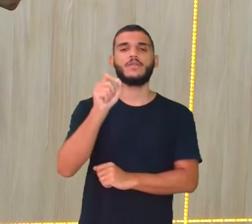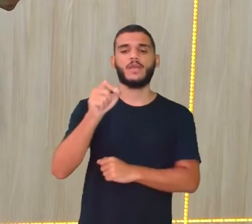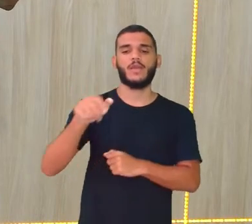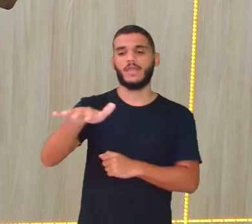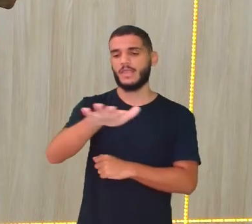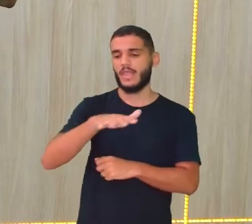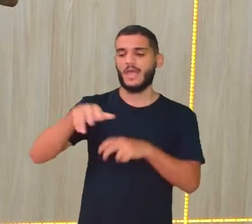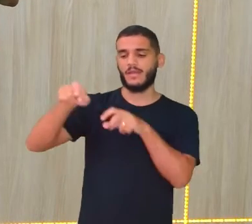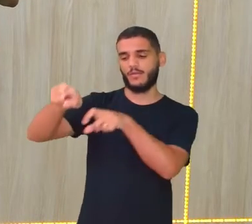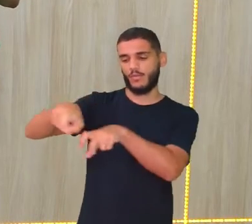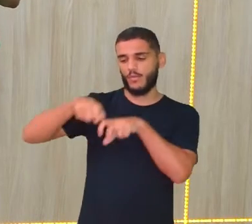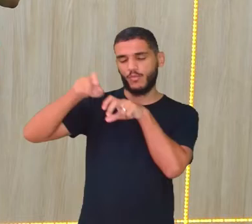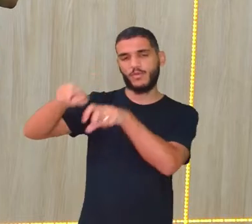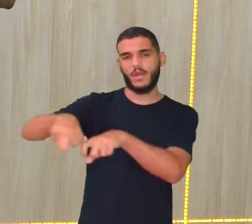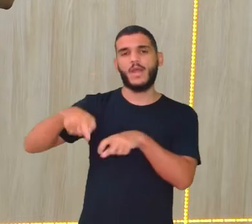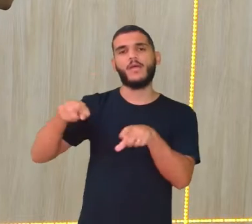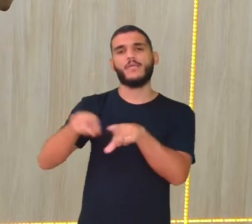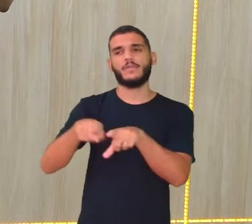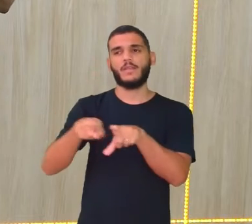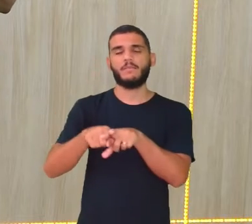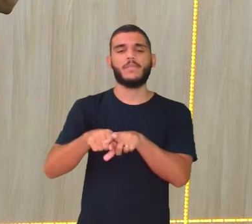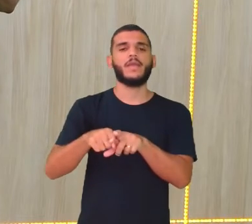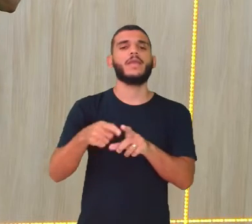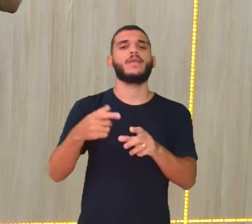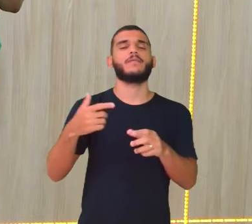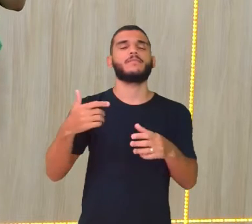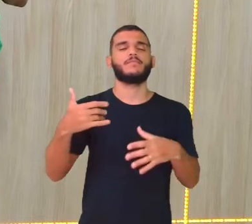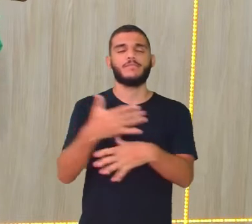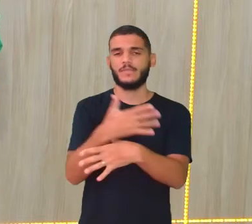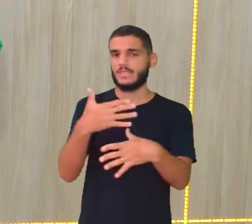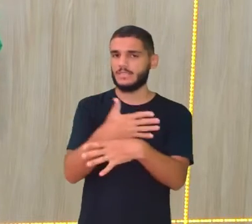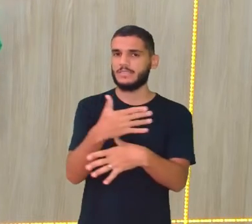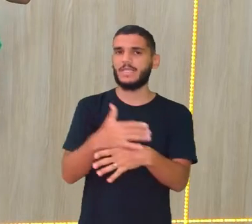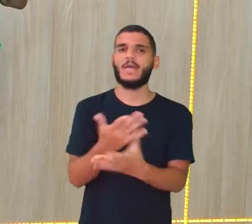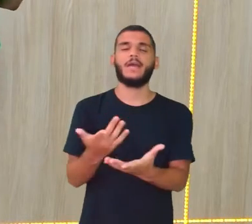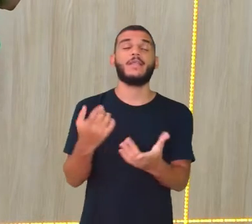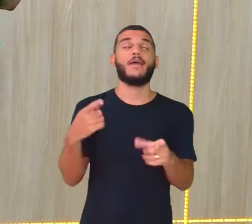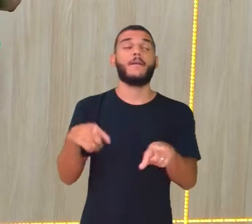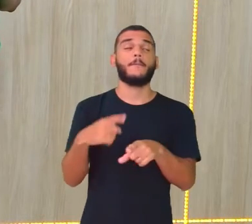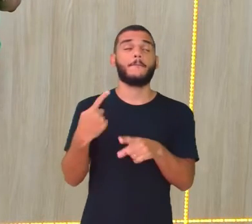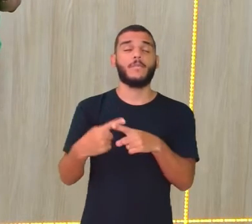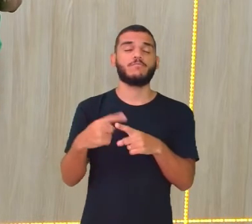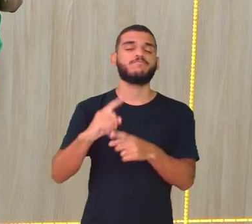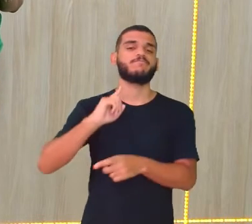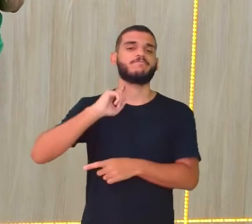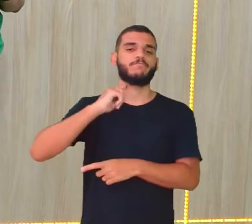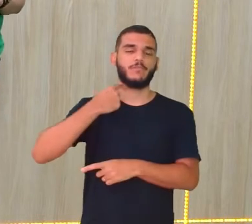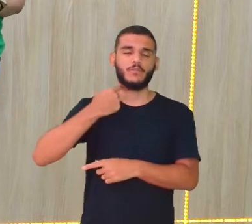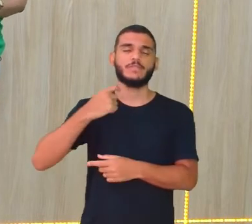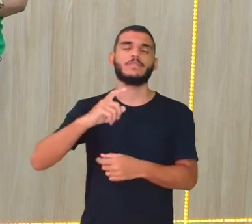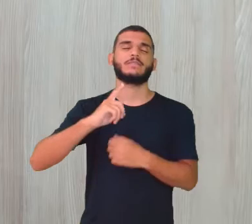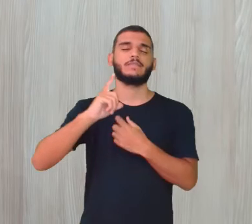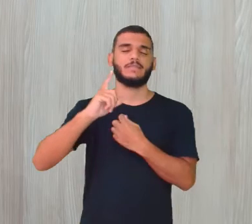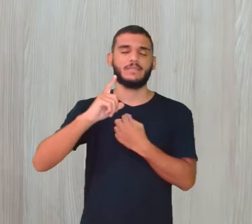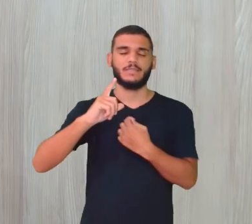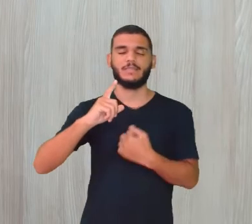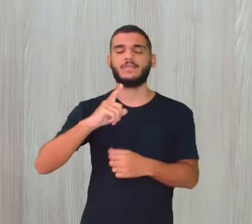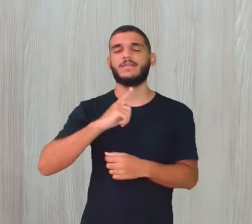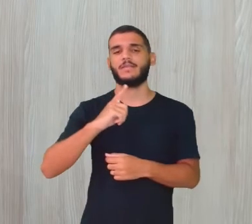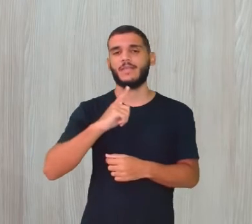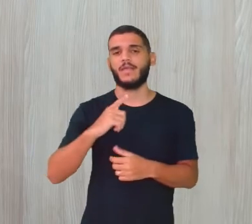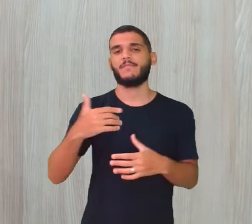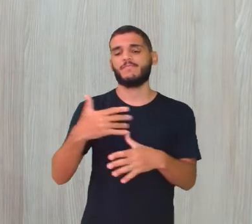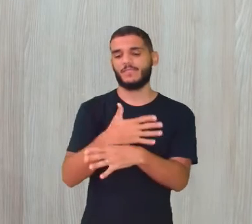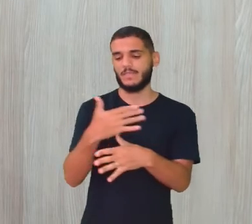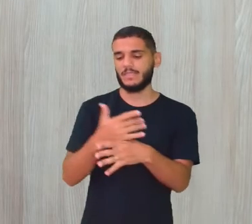cidade grande, essa questão da poluição, que é muito, né, disseminada numa cidade grande, né, prof? Essa